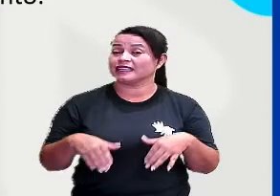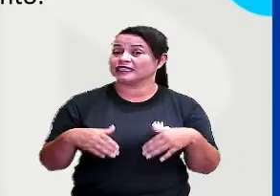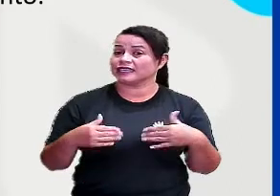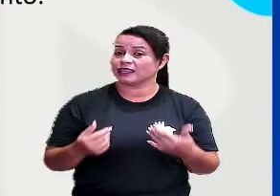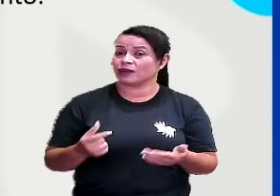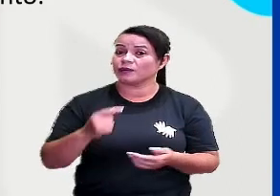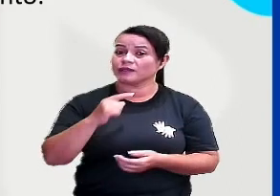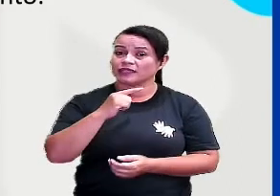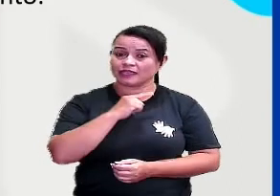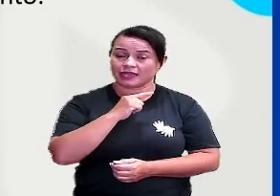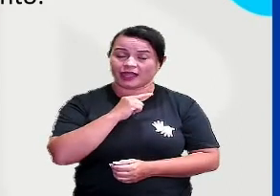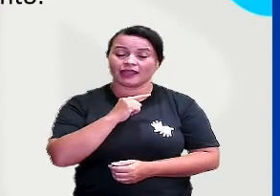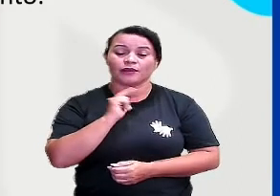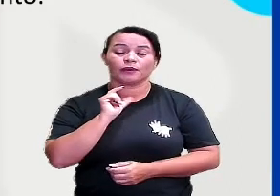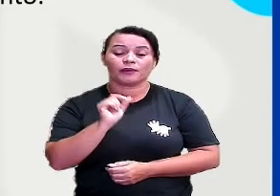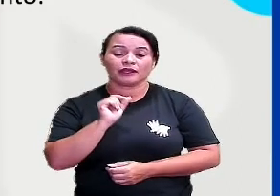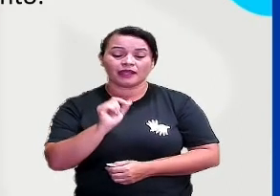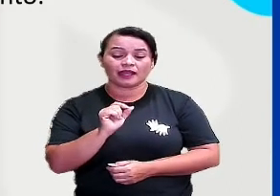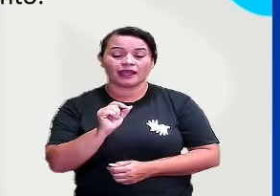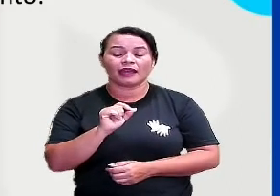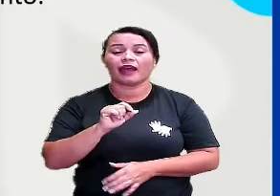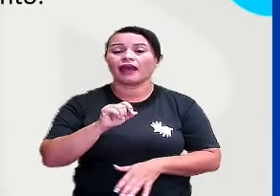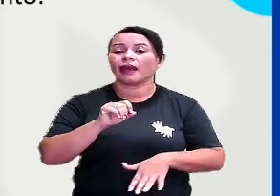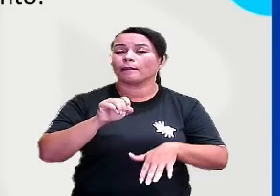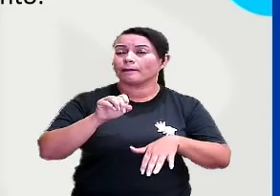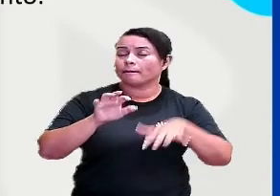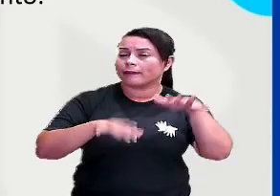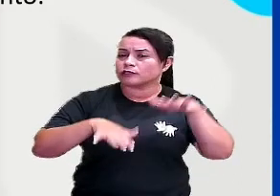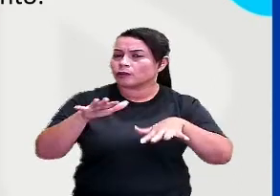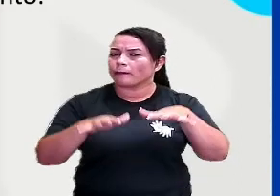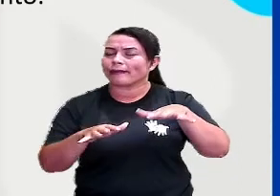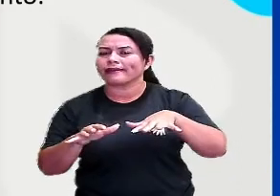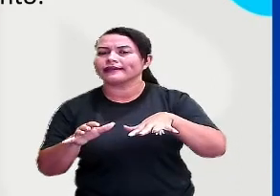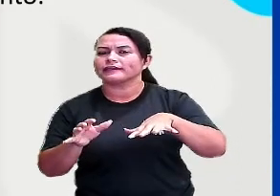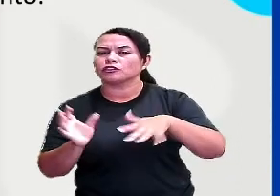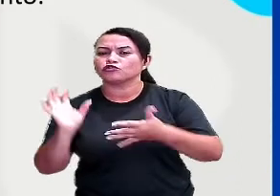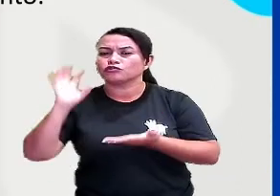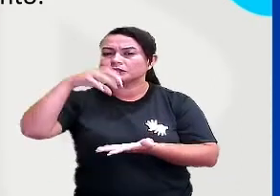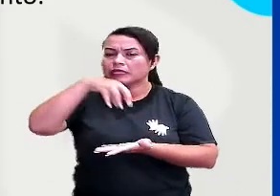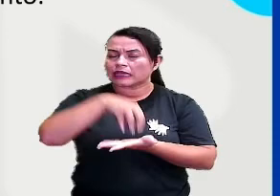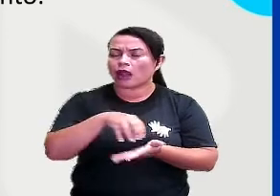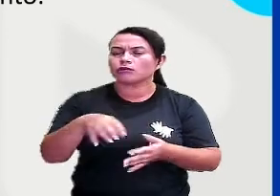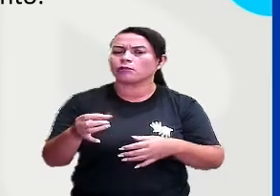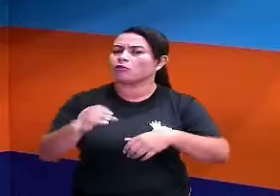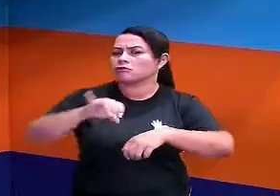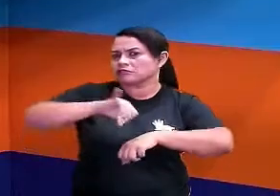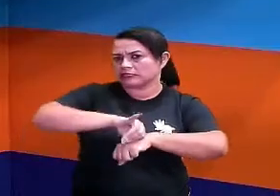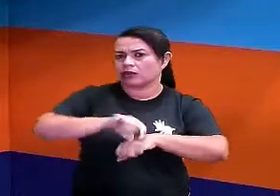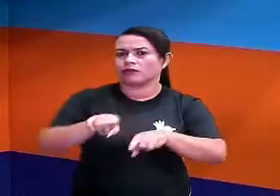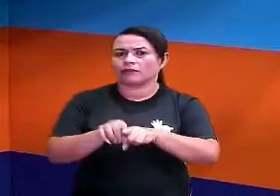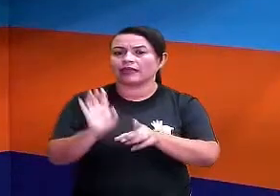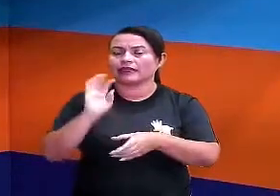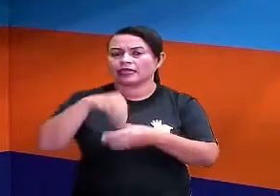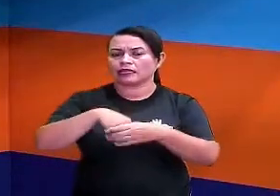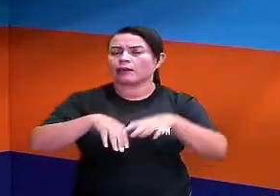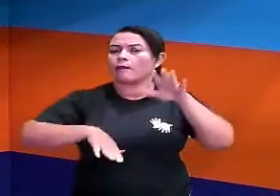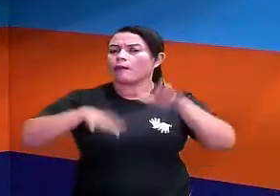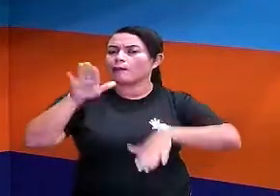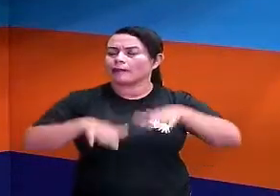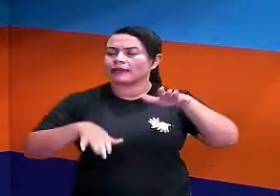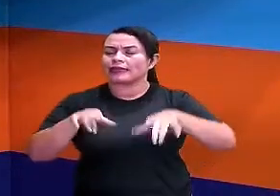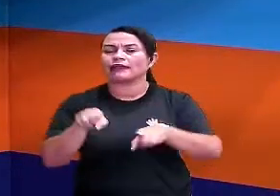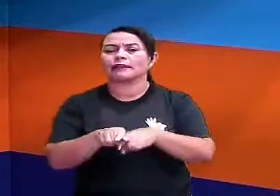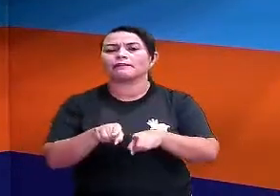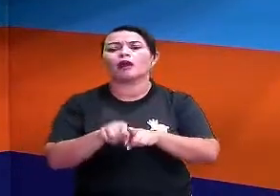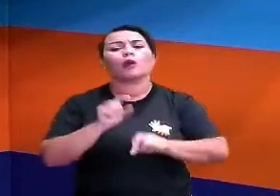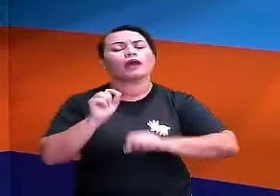as medidas de tendência central, né, aqui a gente está tratando das medidas de tendência central dentro da probabilidade